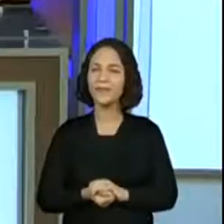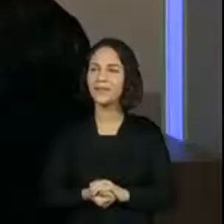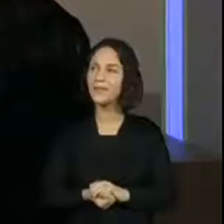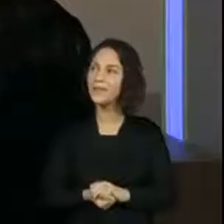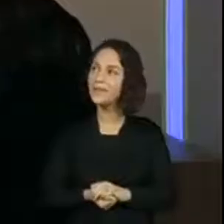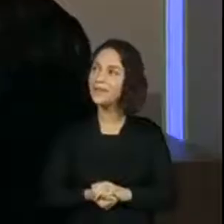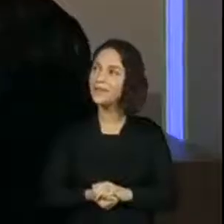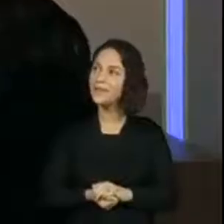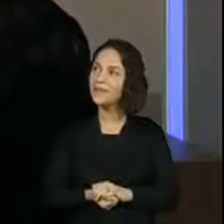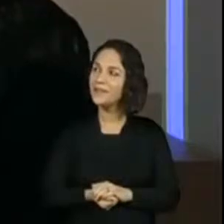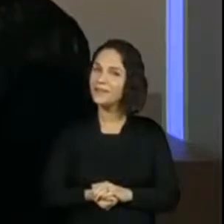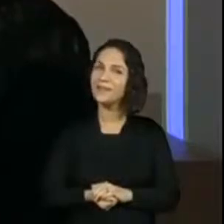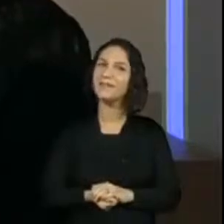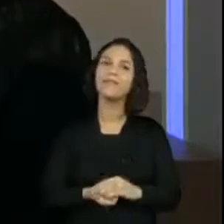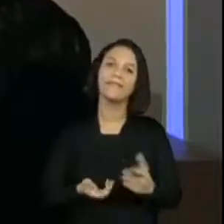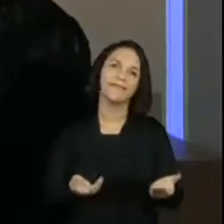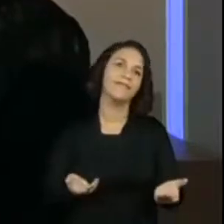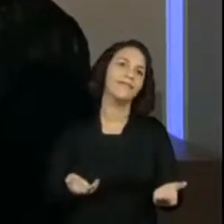Também era demais, né?